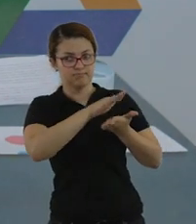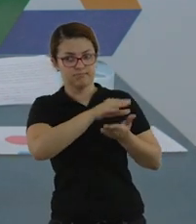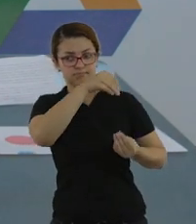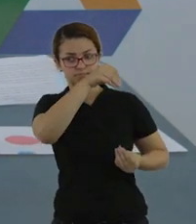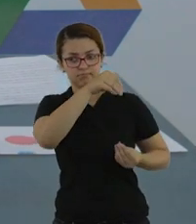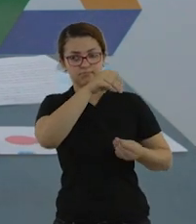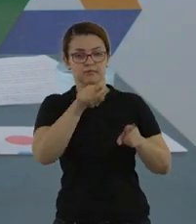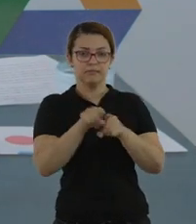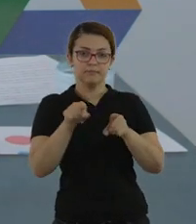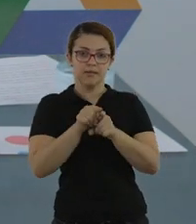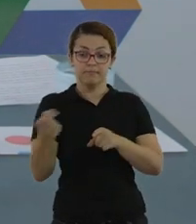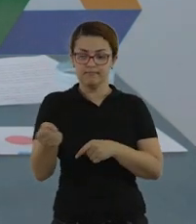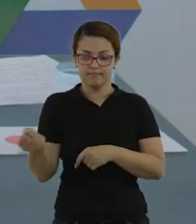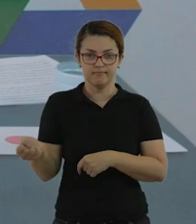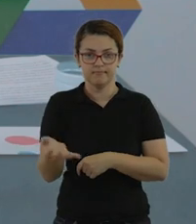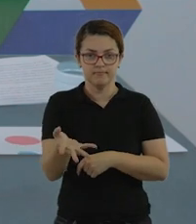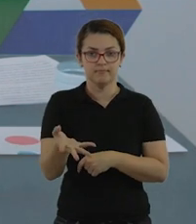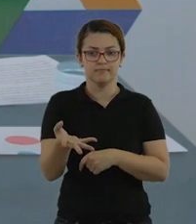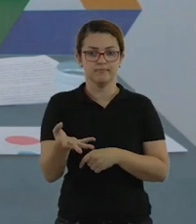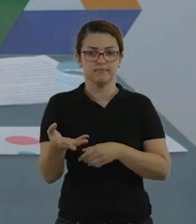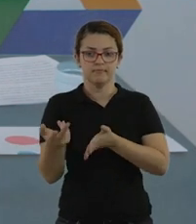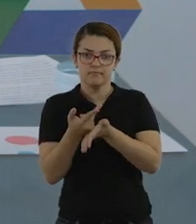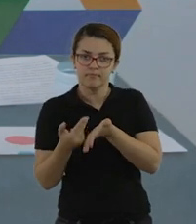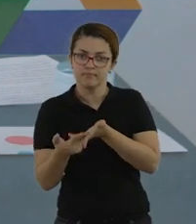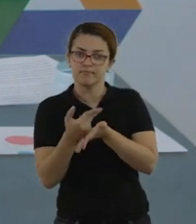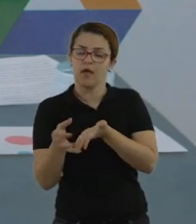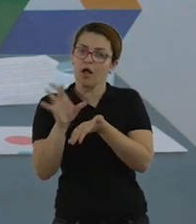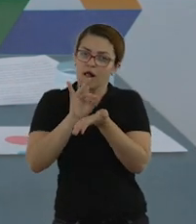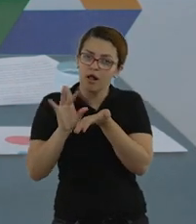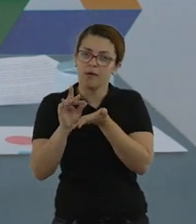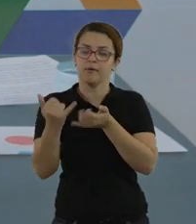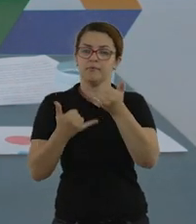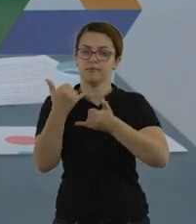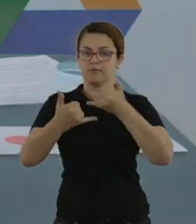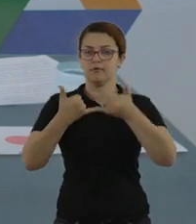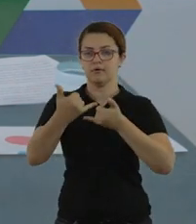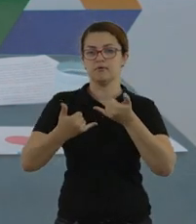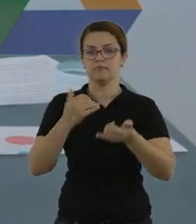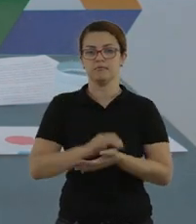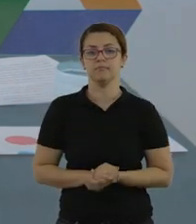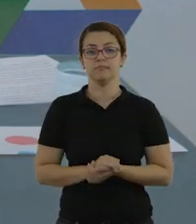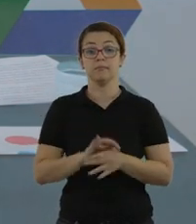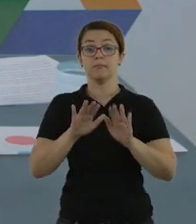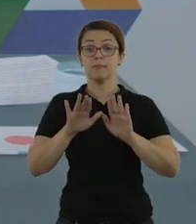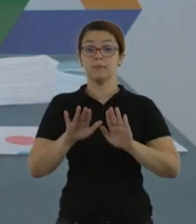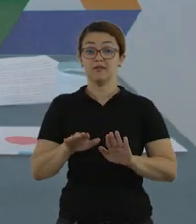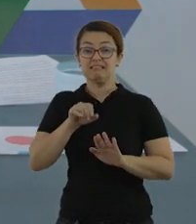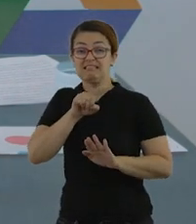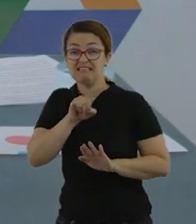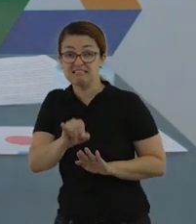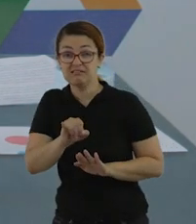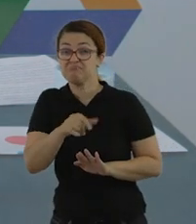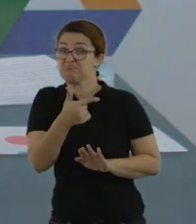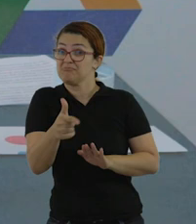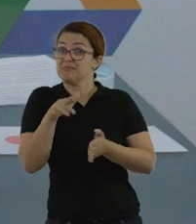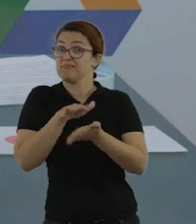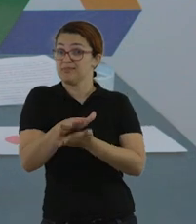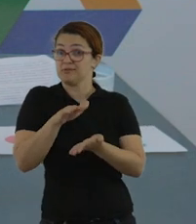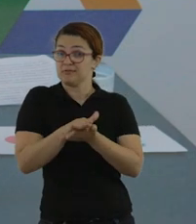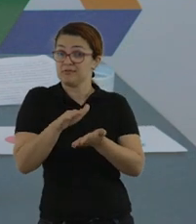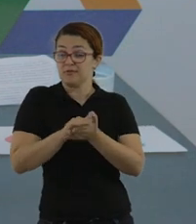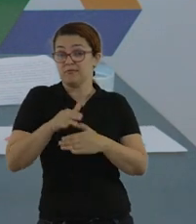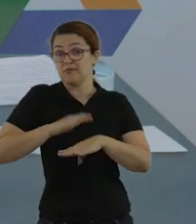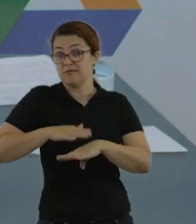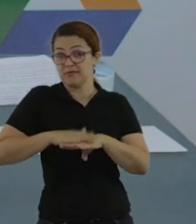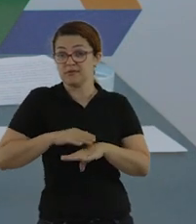imprimi também o molde do dado e confeccionei esse dadinho aqui para poder brincar, tá bom? Só que se você não tem impressora para poder